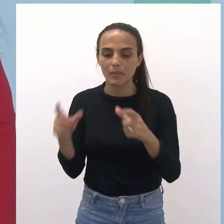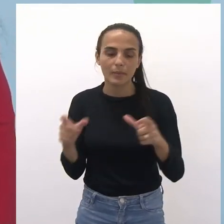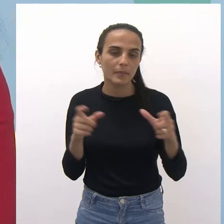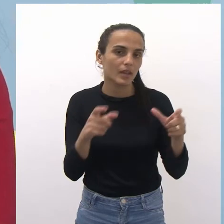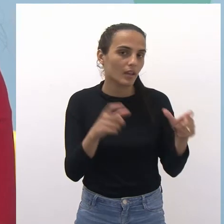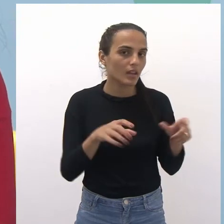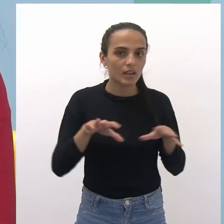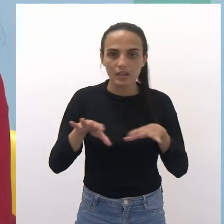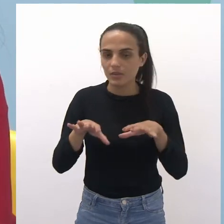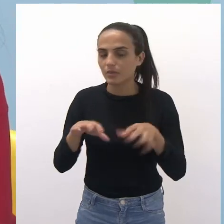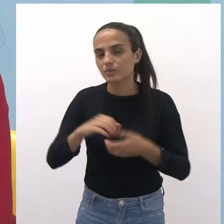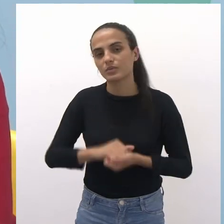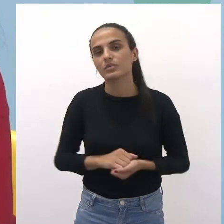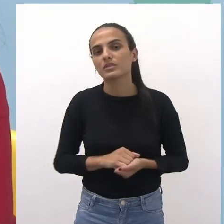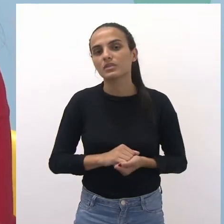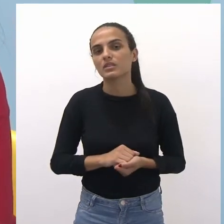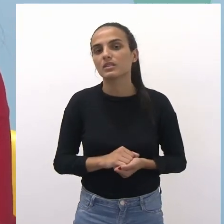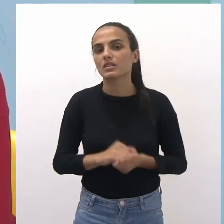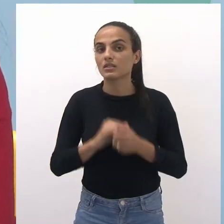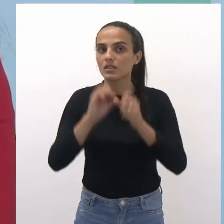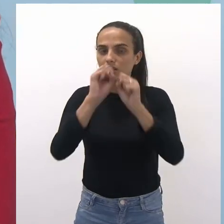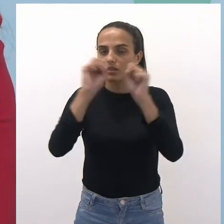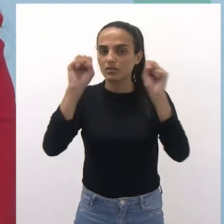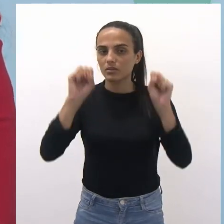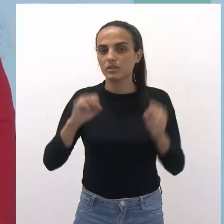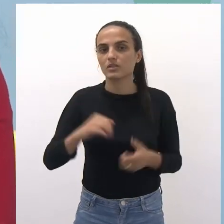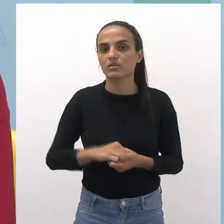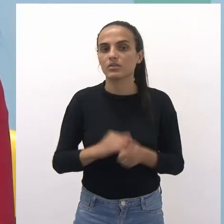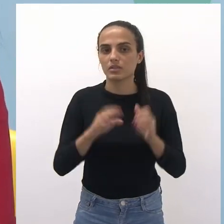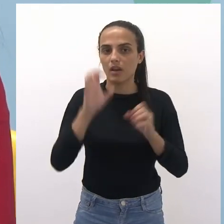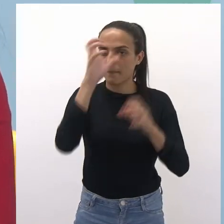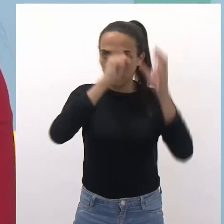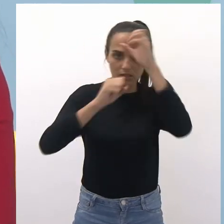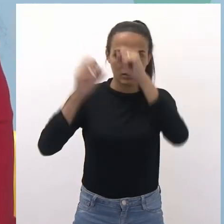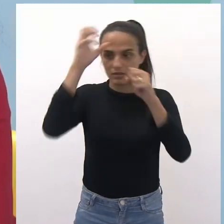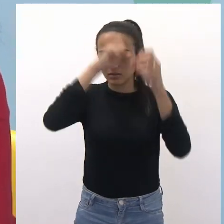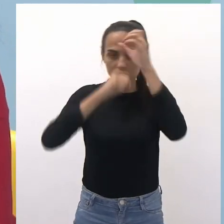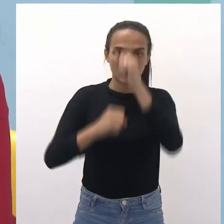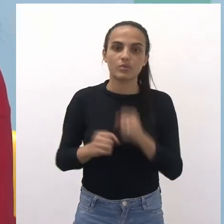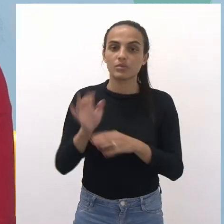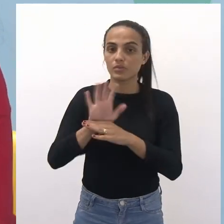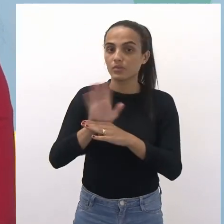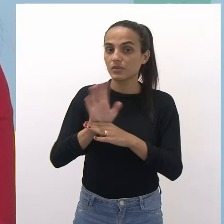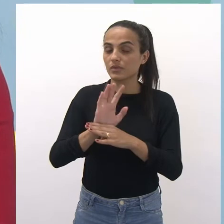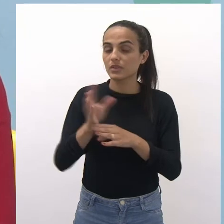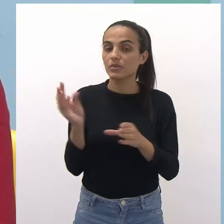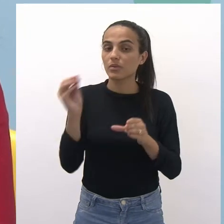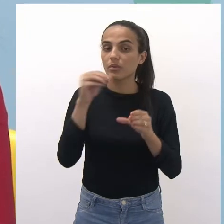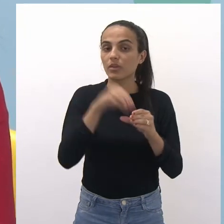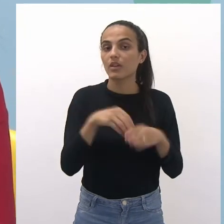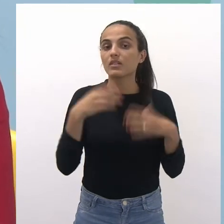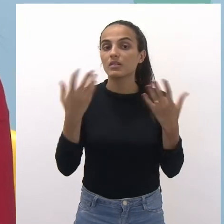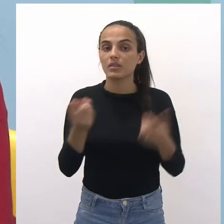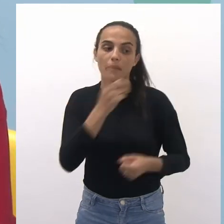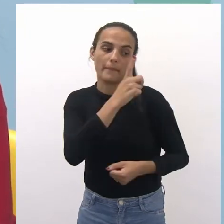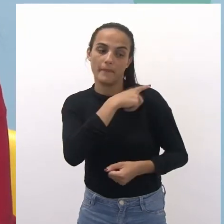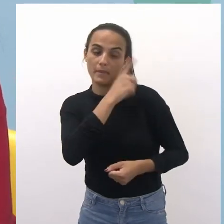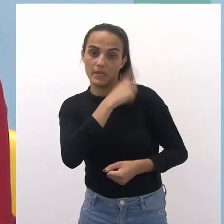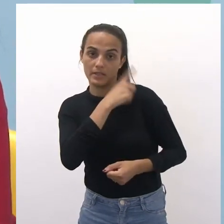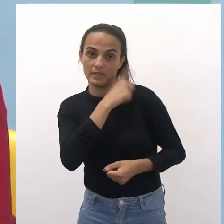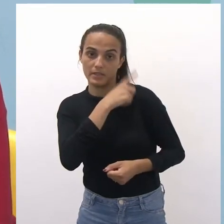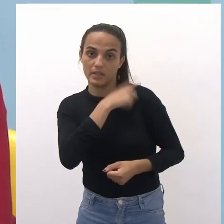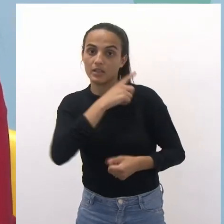os momentos das situações de aprendizagem e onde os vídeos estão inseridos. Na primeira série do ensino